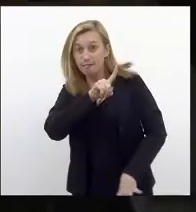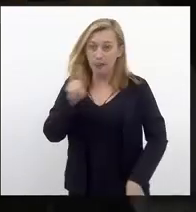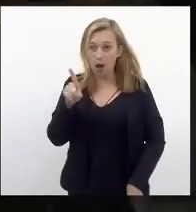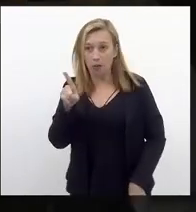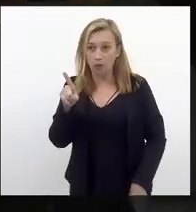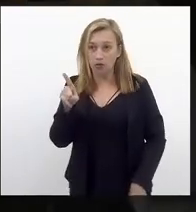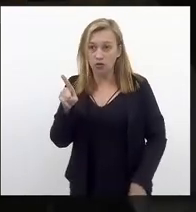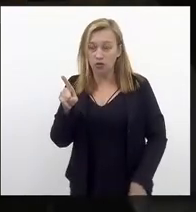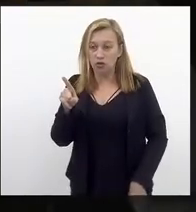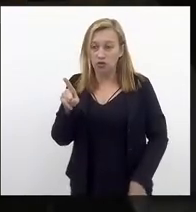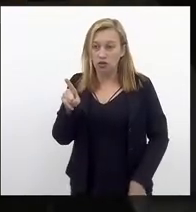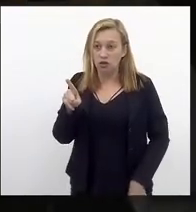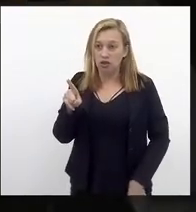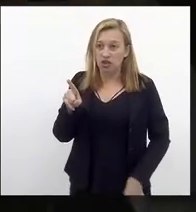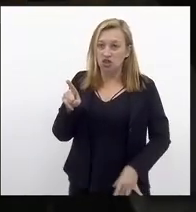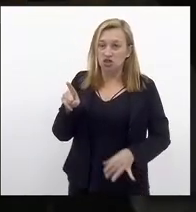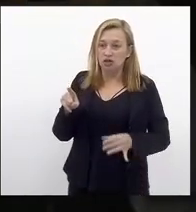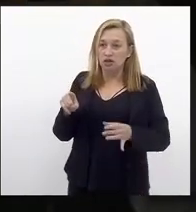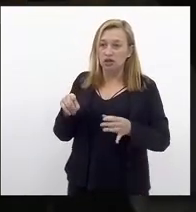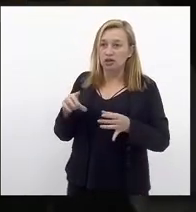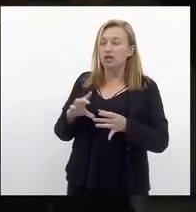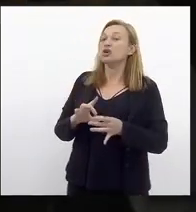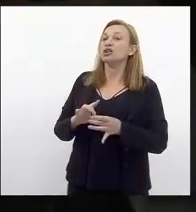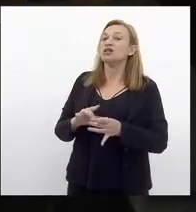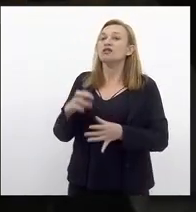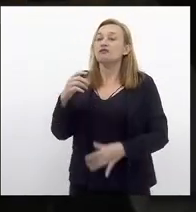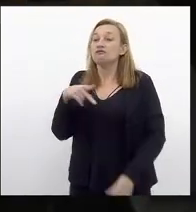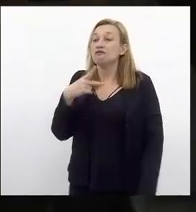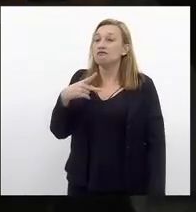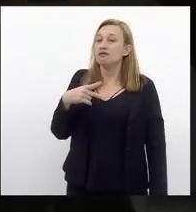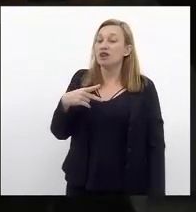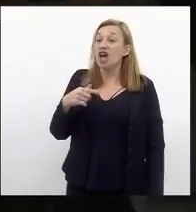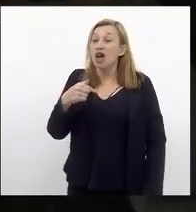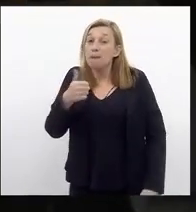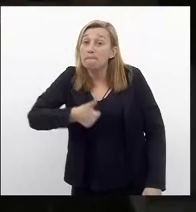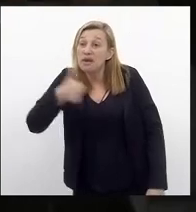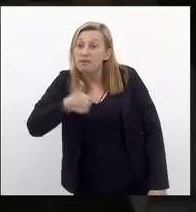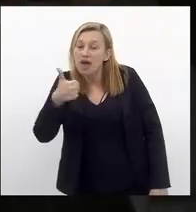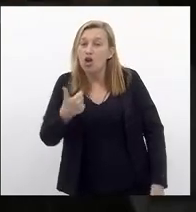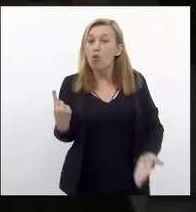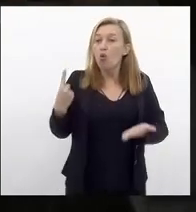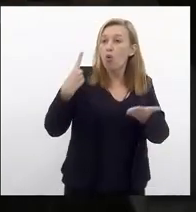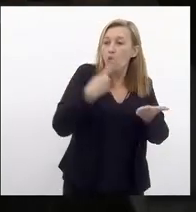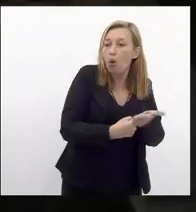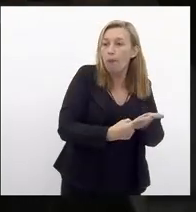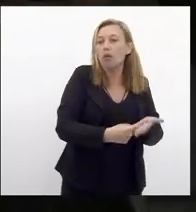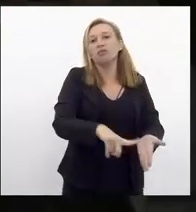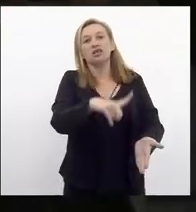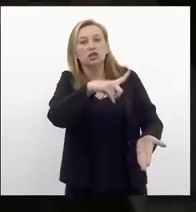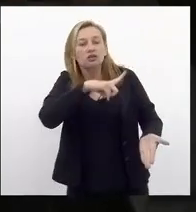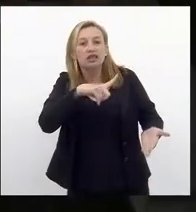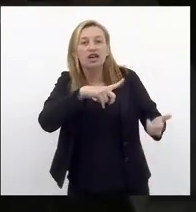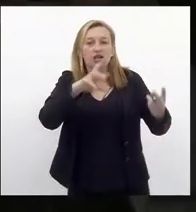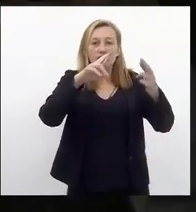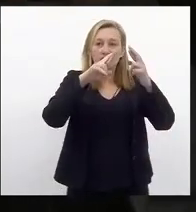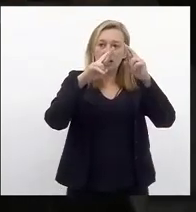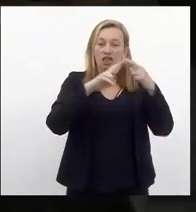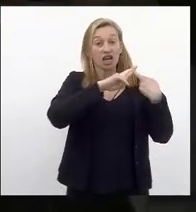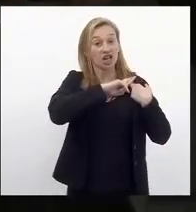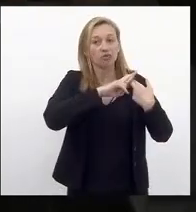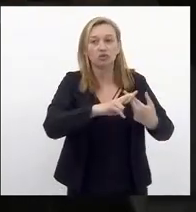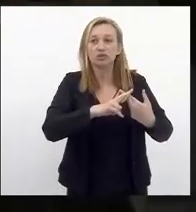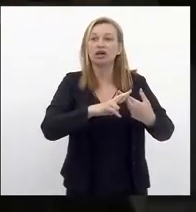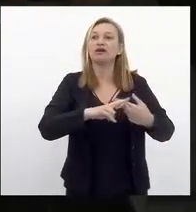não jogando para a plateia primeiro porque eu tenho compromisso e responsabilidade